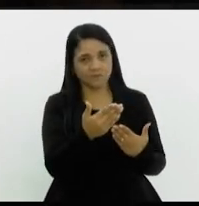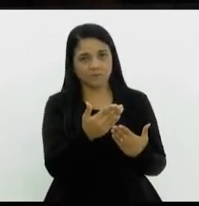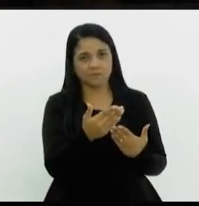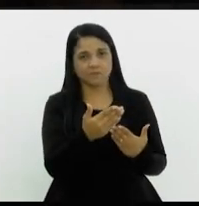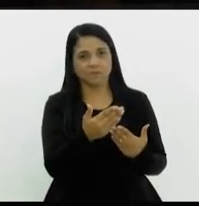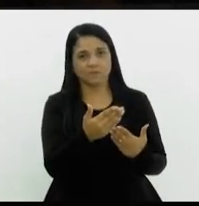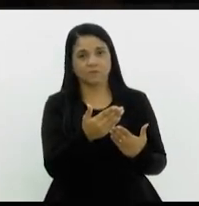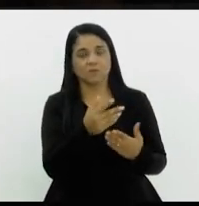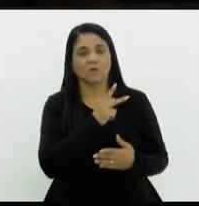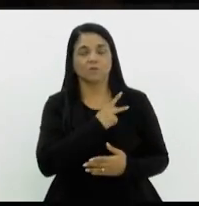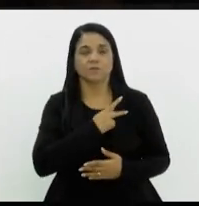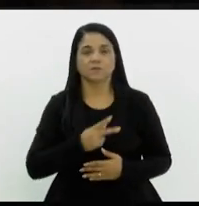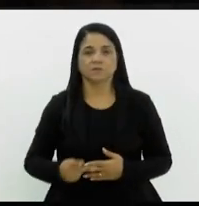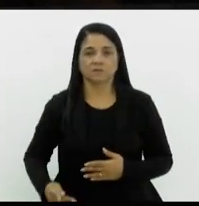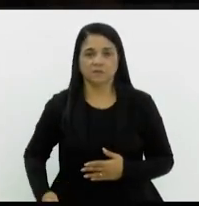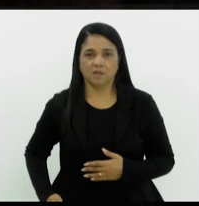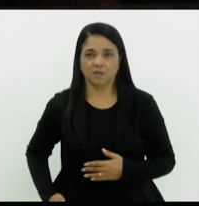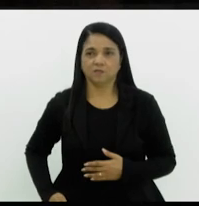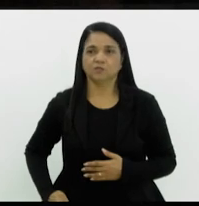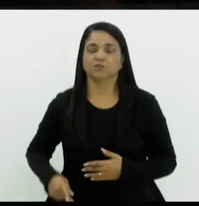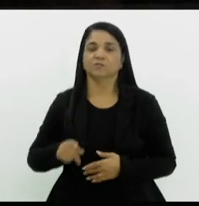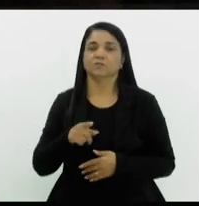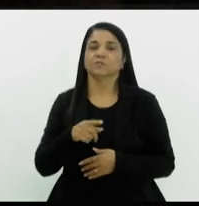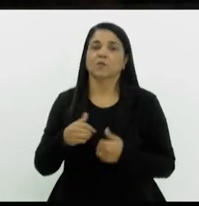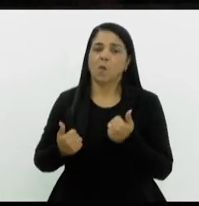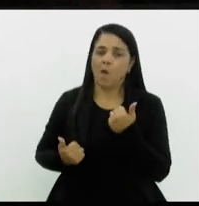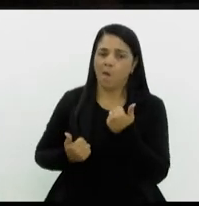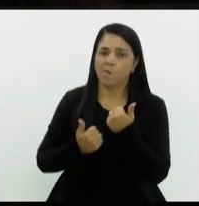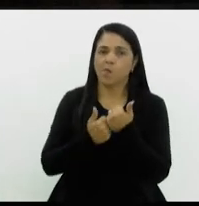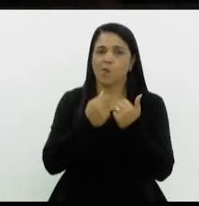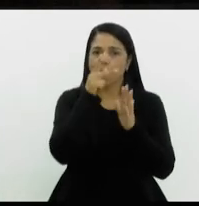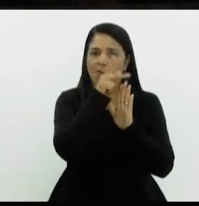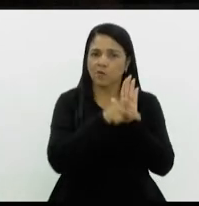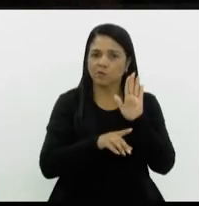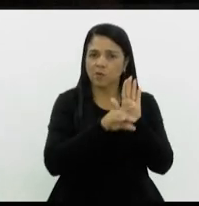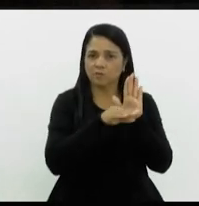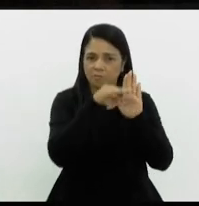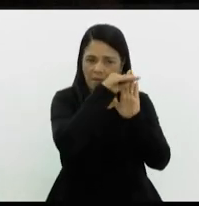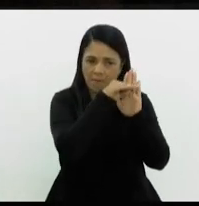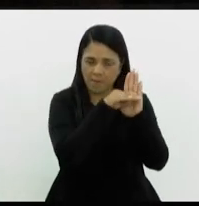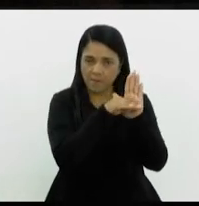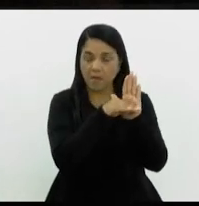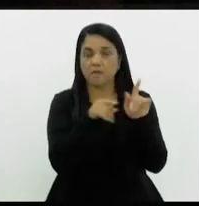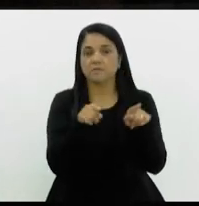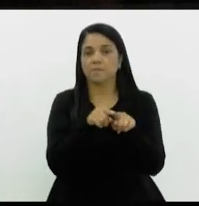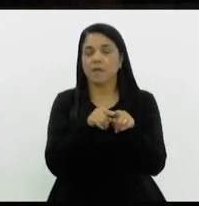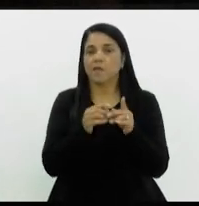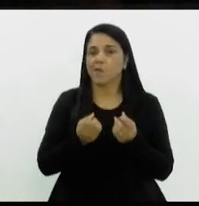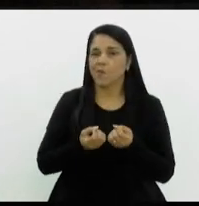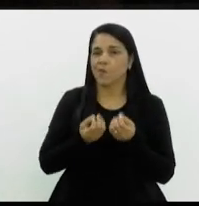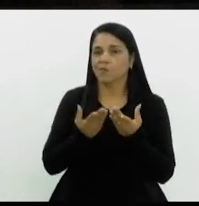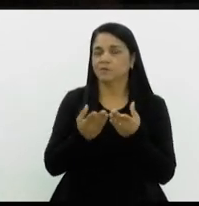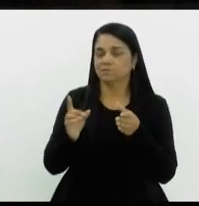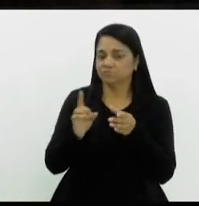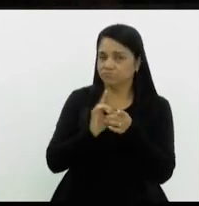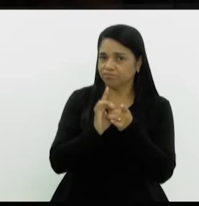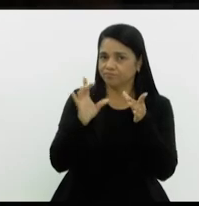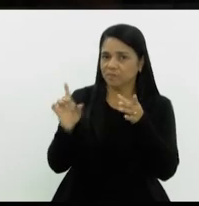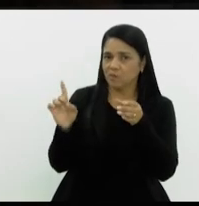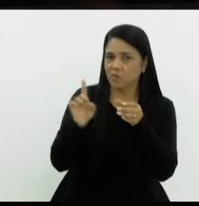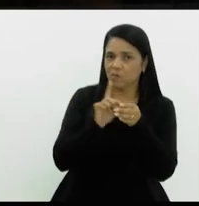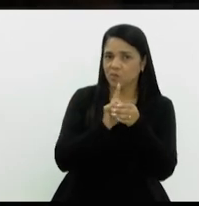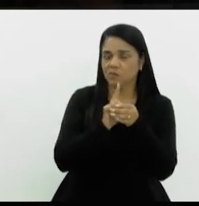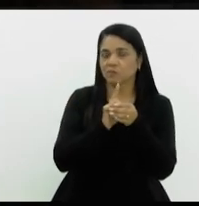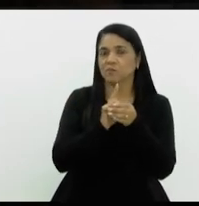ao presidente da Casa pelo apoio em pautar o projeto e gostaria de conceder também, desde já, a coautoria